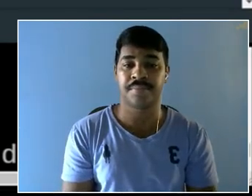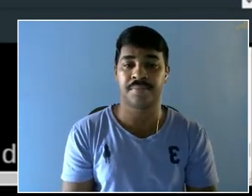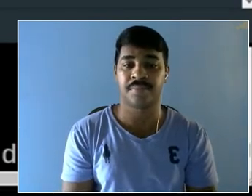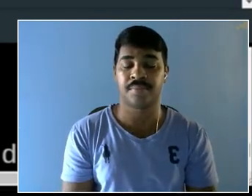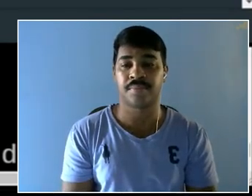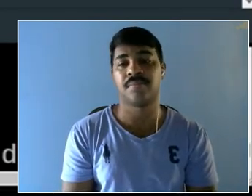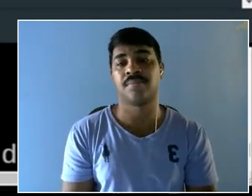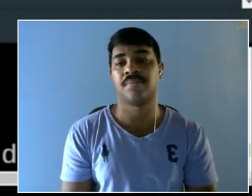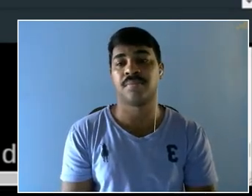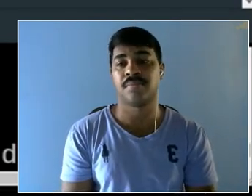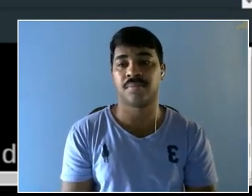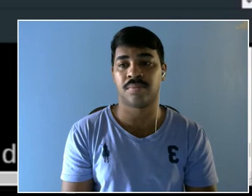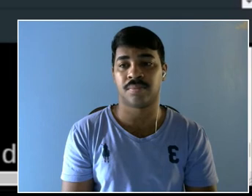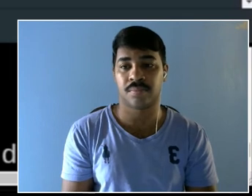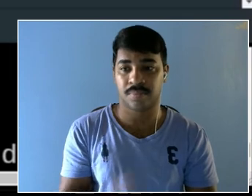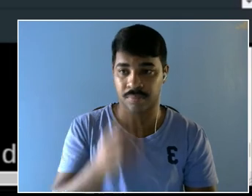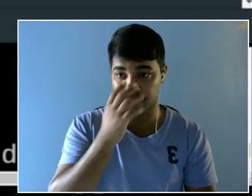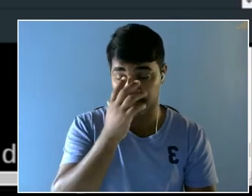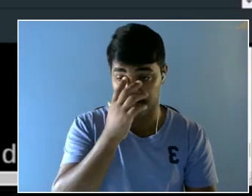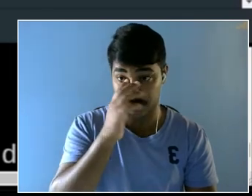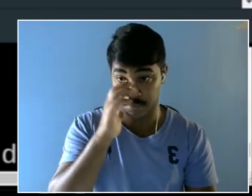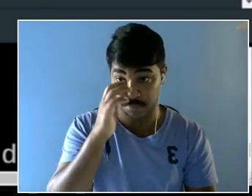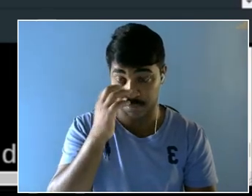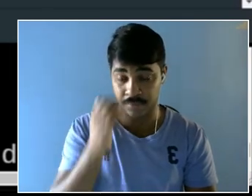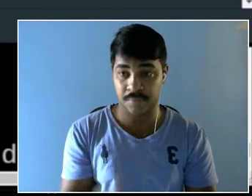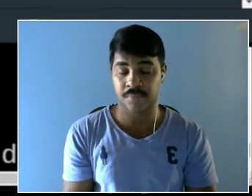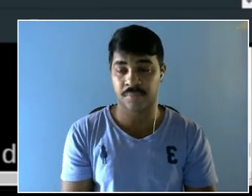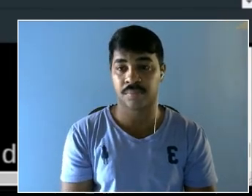Bom, vamos criar uma variável. Eu vou chamar essa variável de teste.